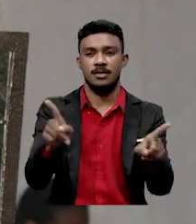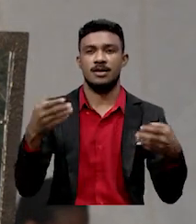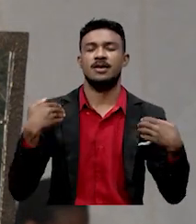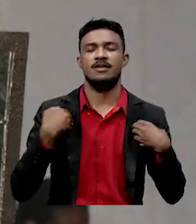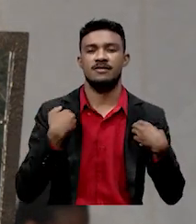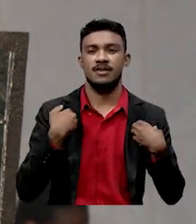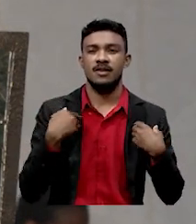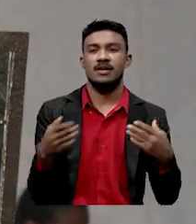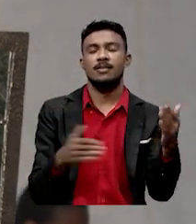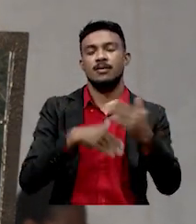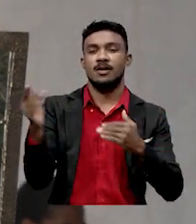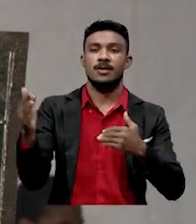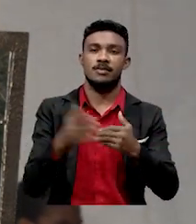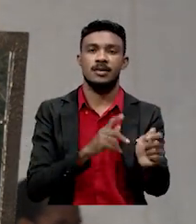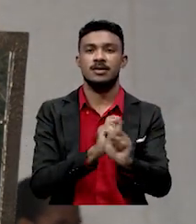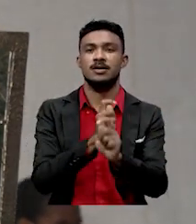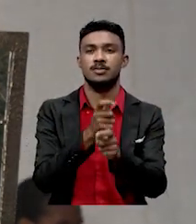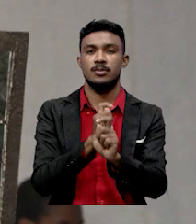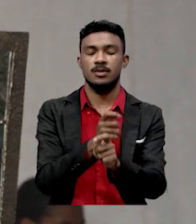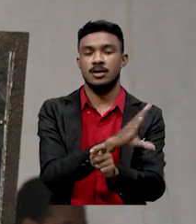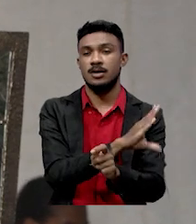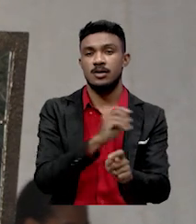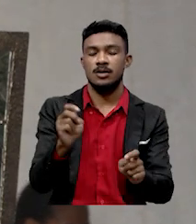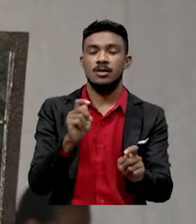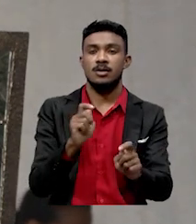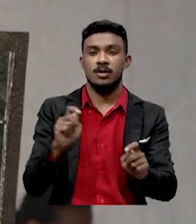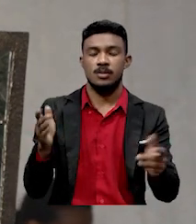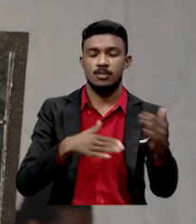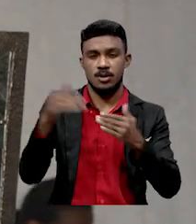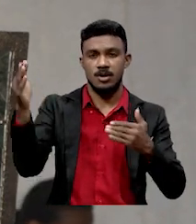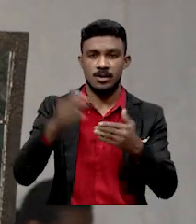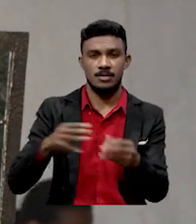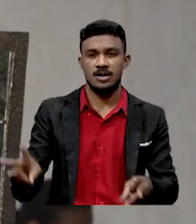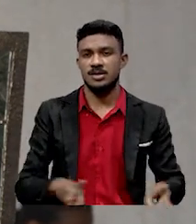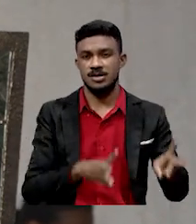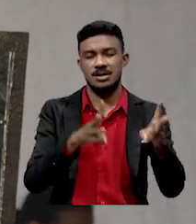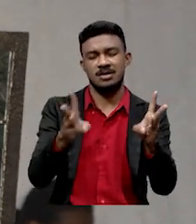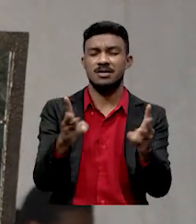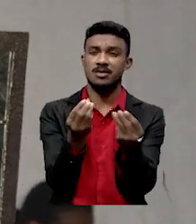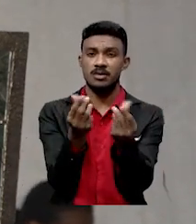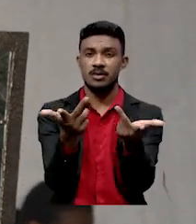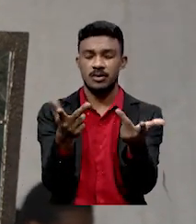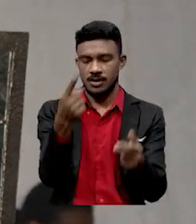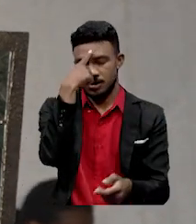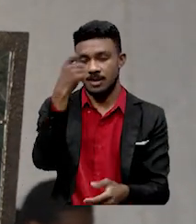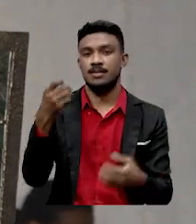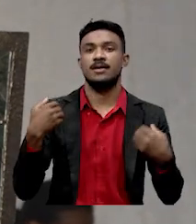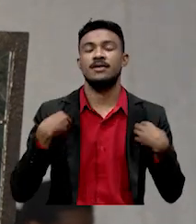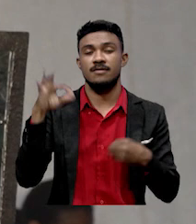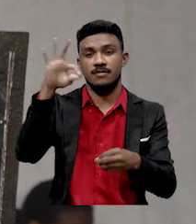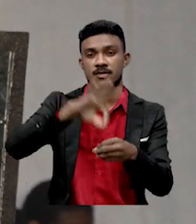transporte, problema de estrada, problema de confusão, isto antes da votação,